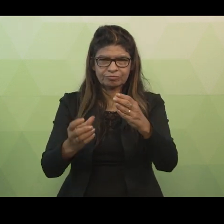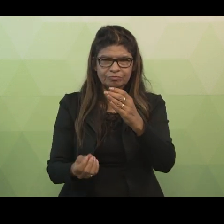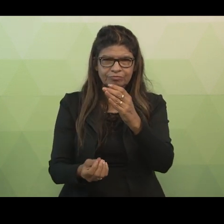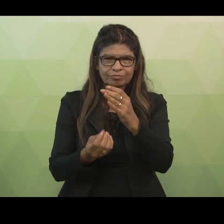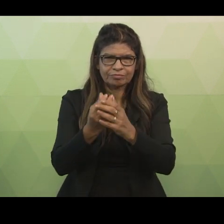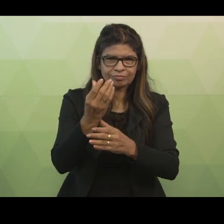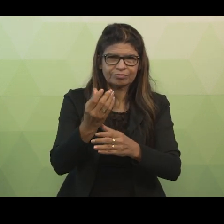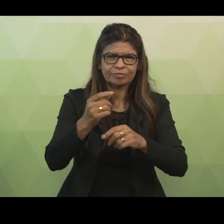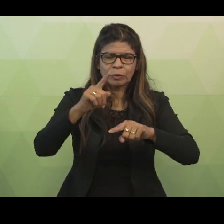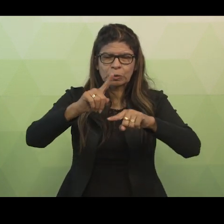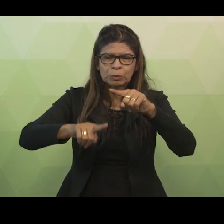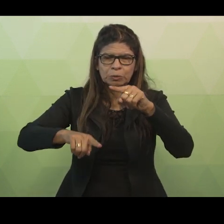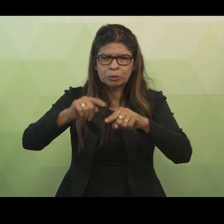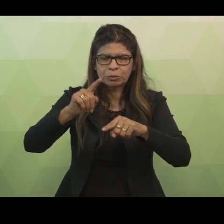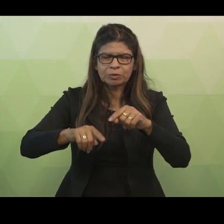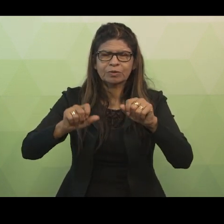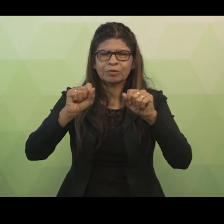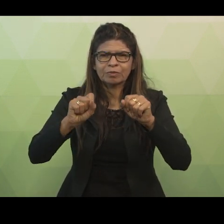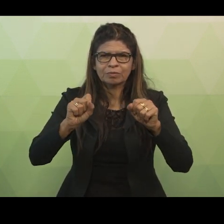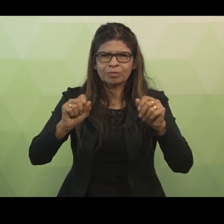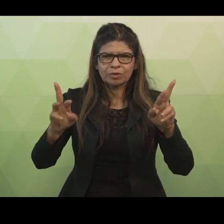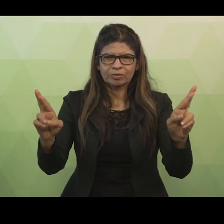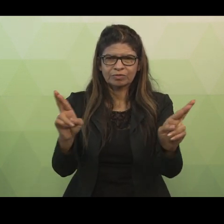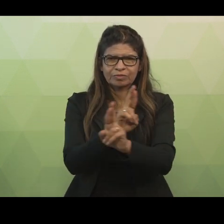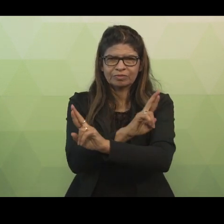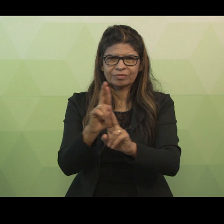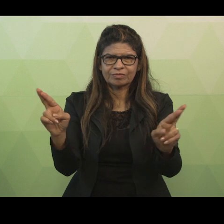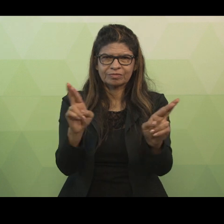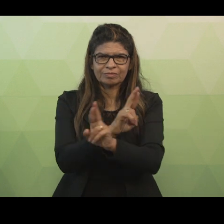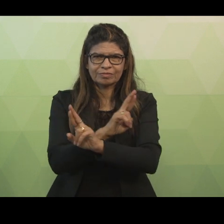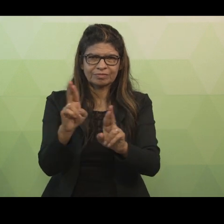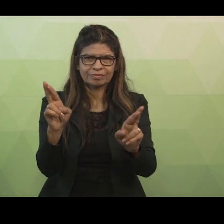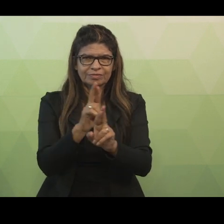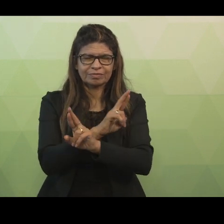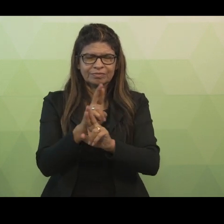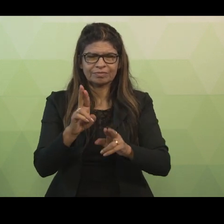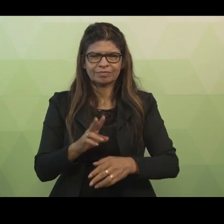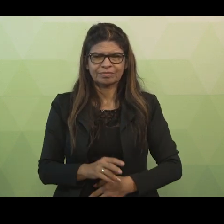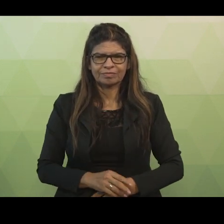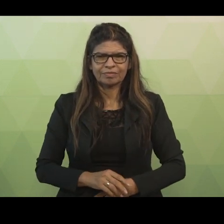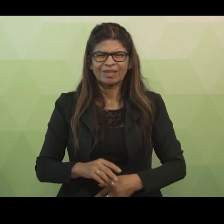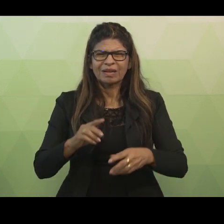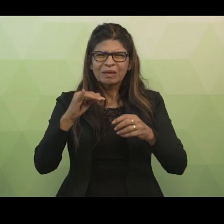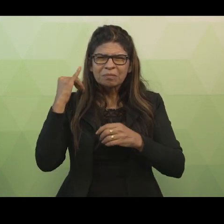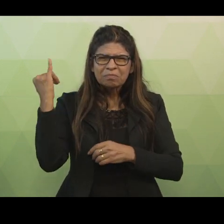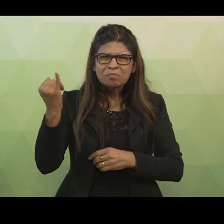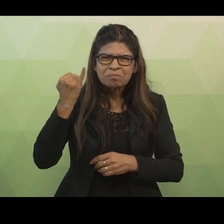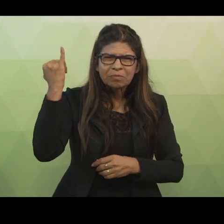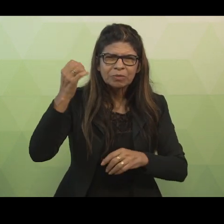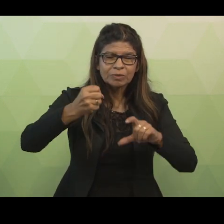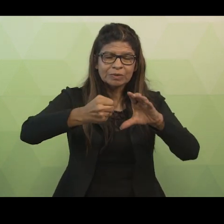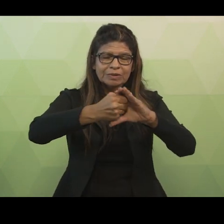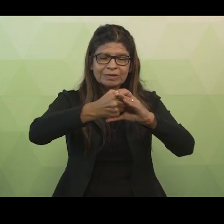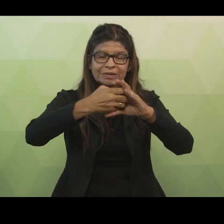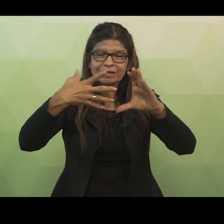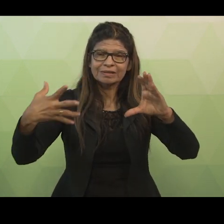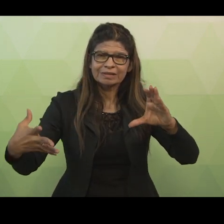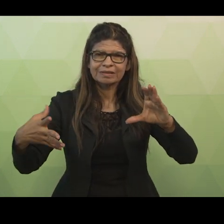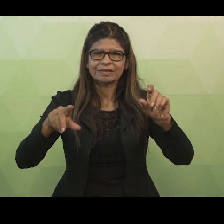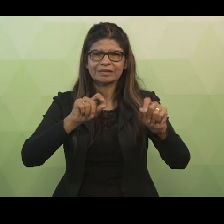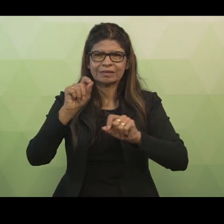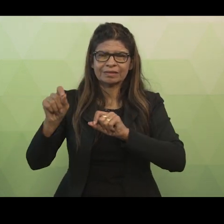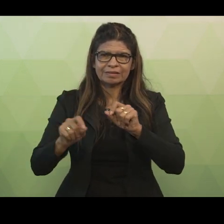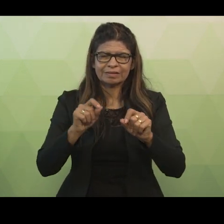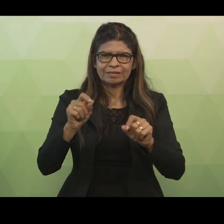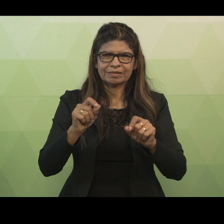esse tipo de entrevista, devendo ser seguidas as normas gerais de entrevistas. Neste momento, o analista